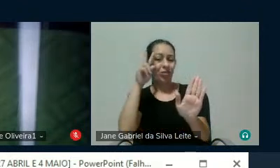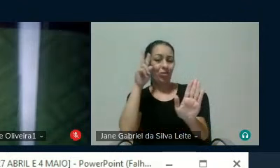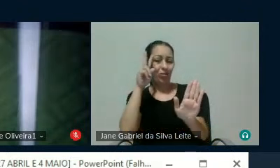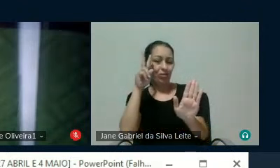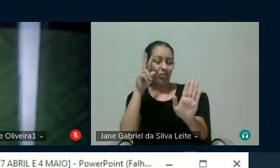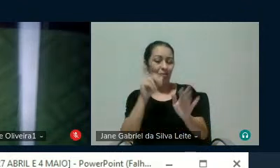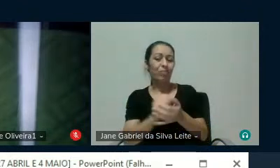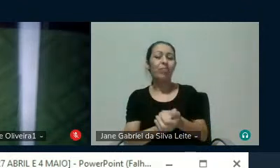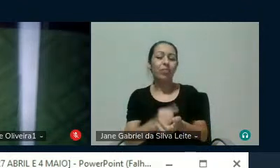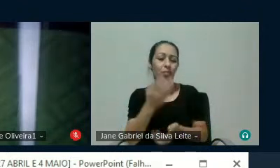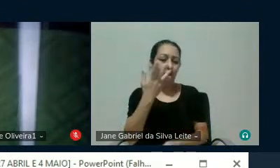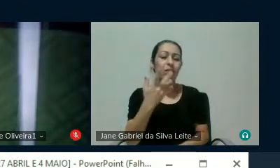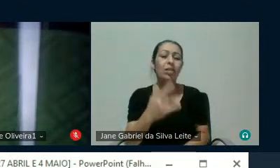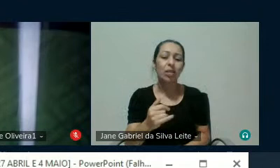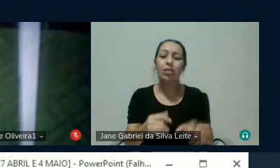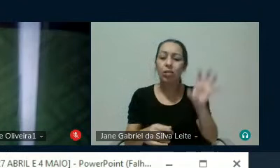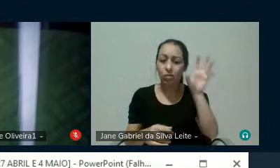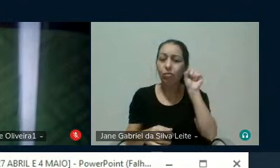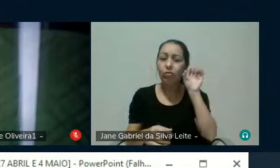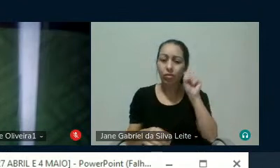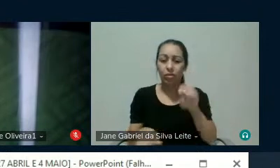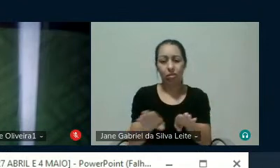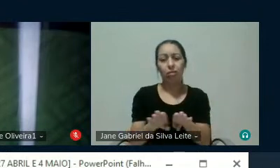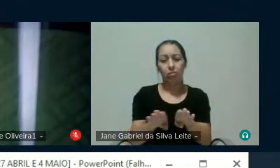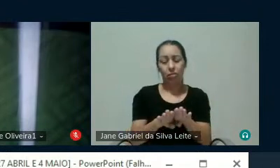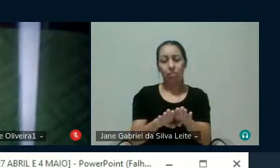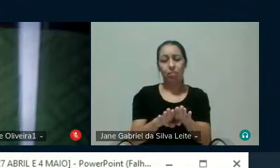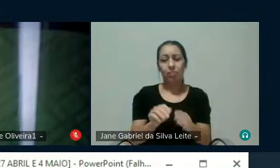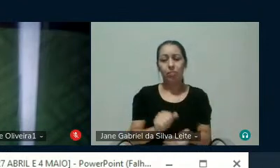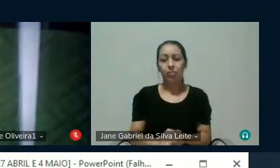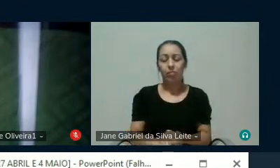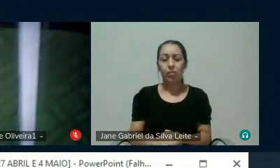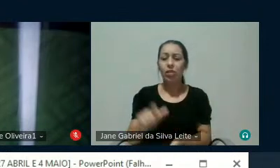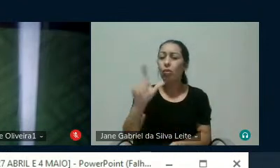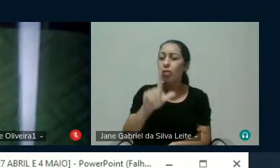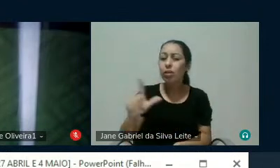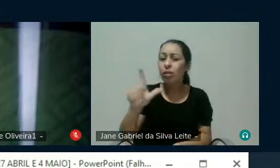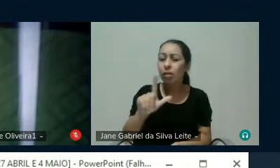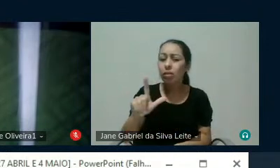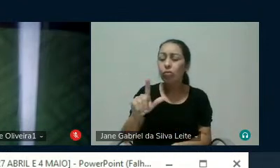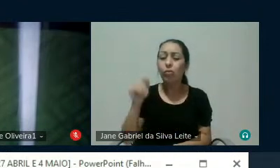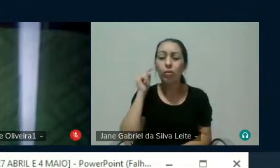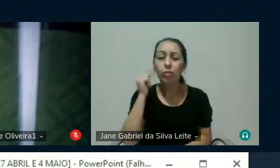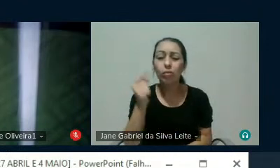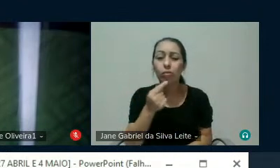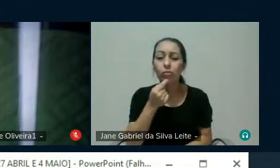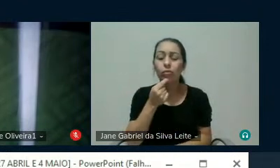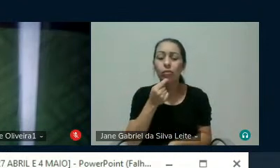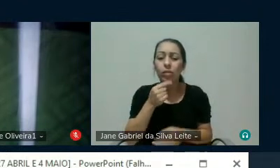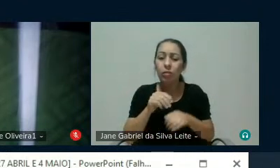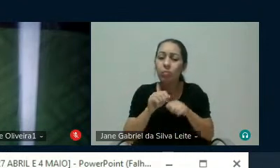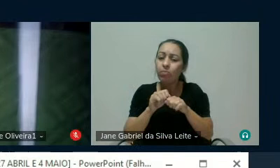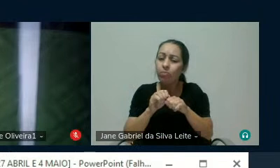crianças ouvintes. Então, a literatura surda, as histórias de literatura surda estão ganhando espaço